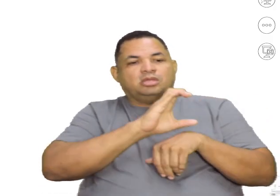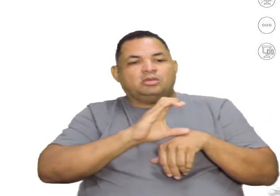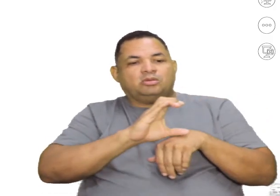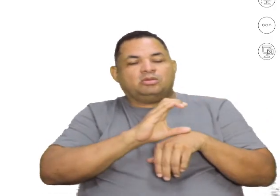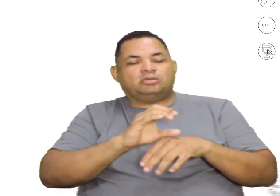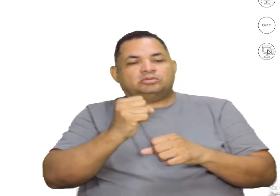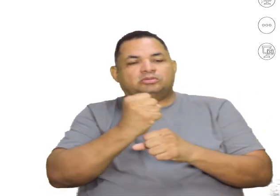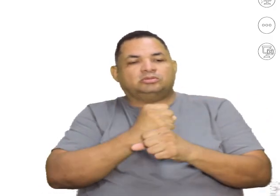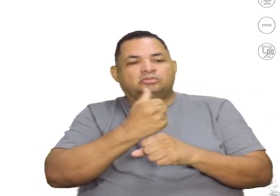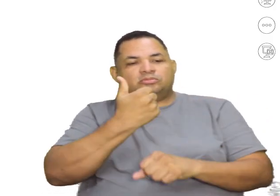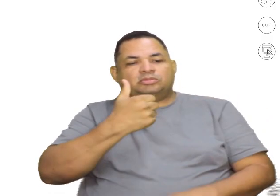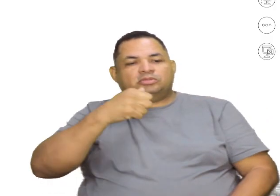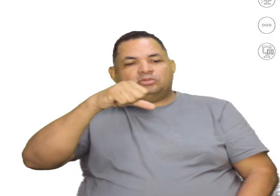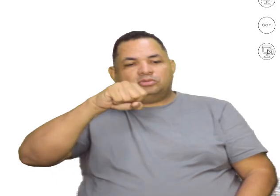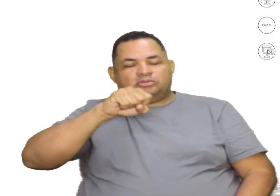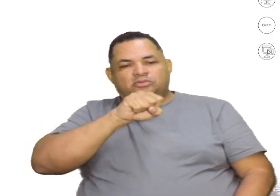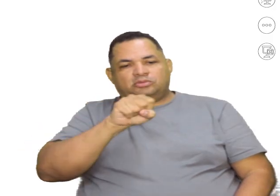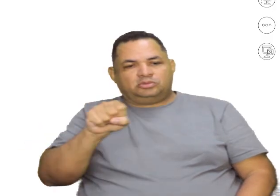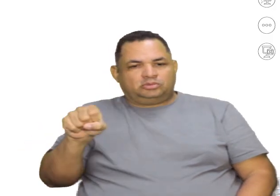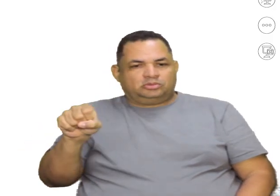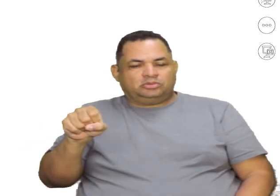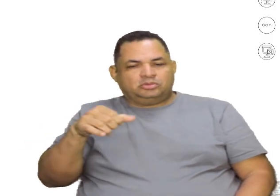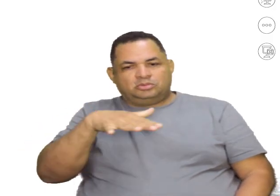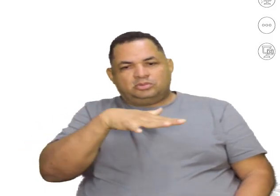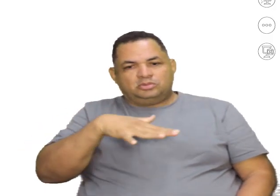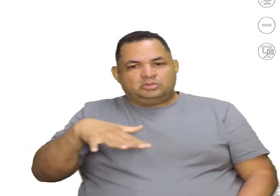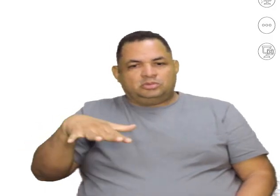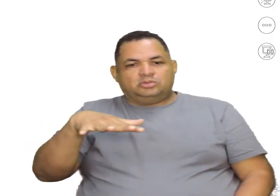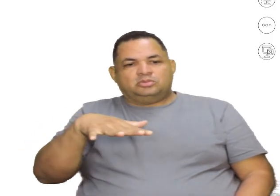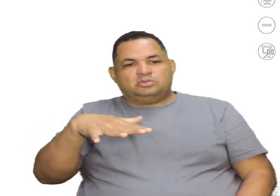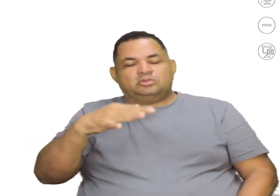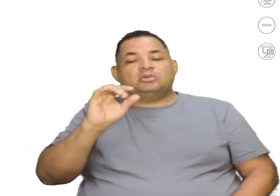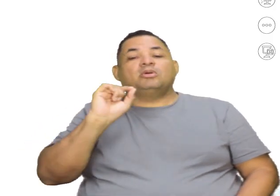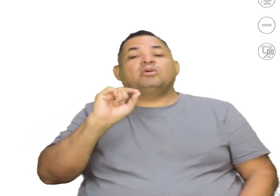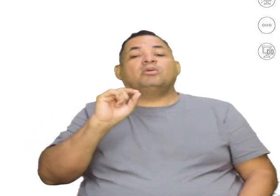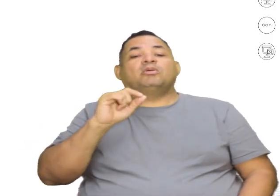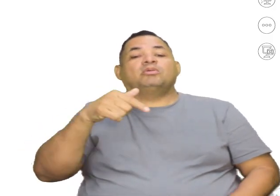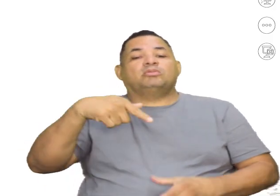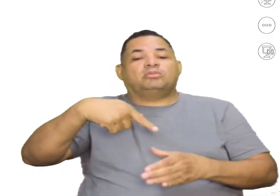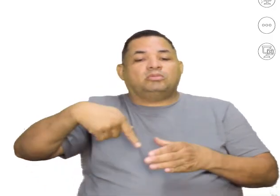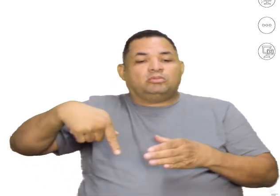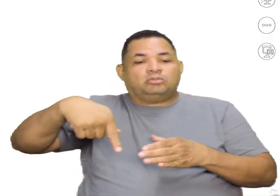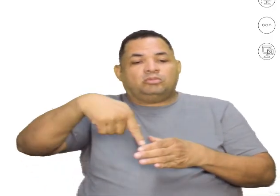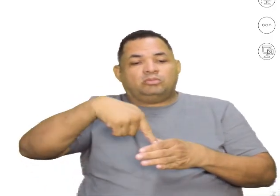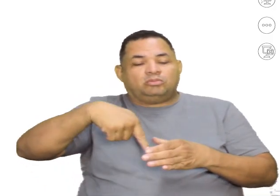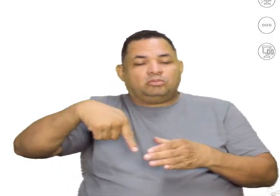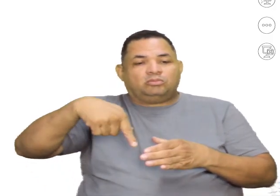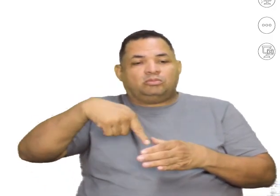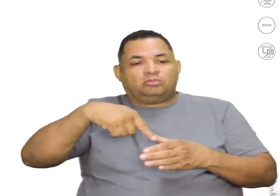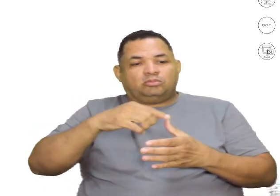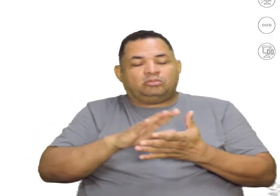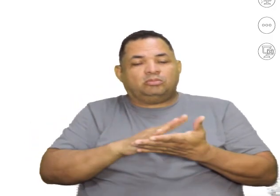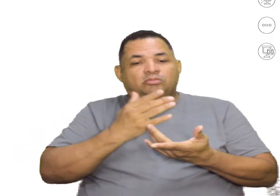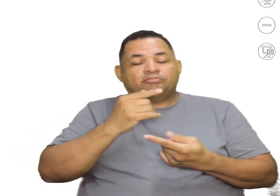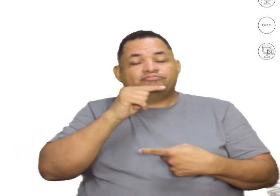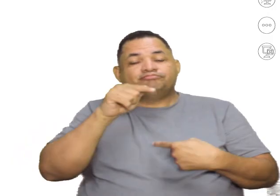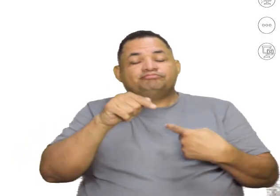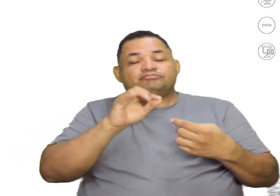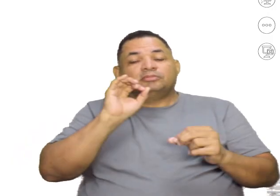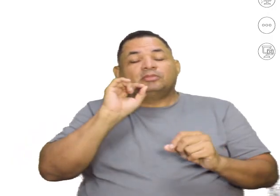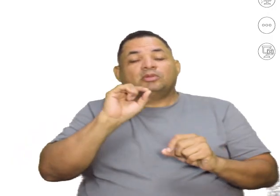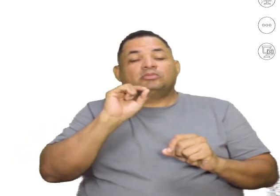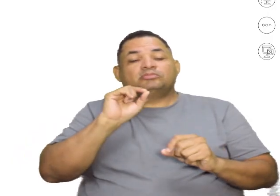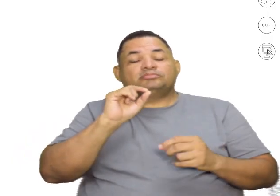os espaços mencionados quais? Os espaços quilombolas, eles se tornaram objeto de